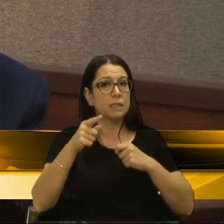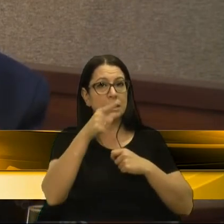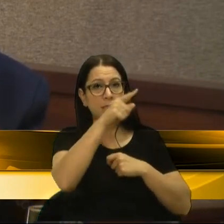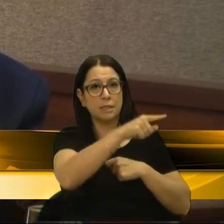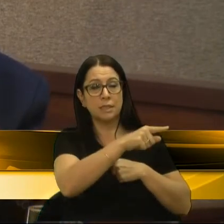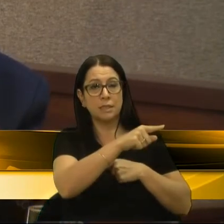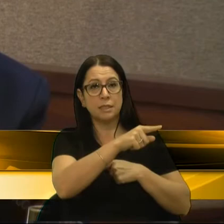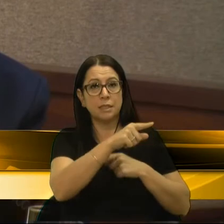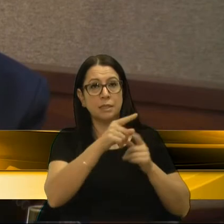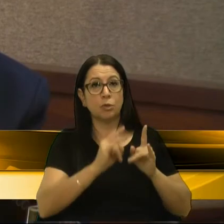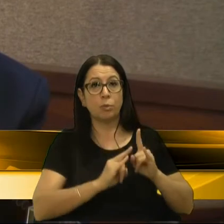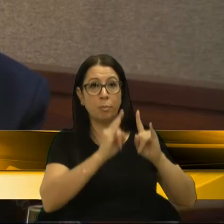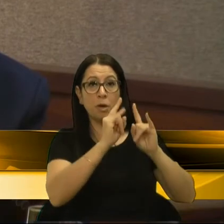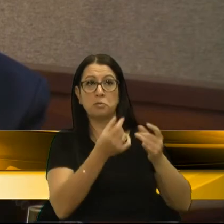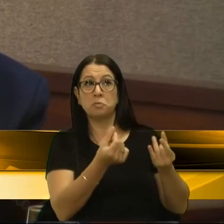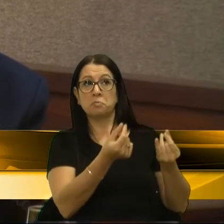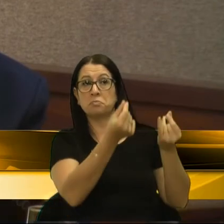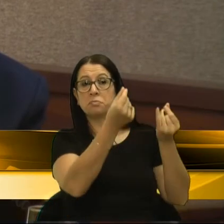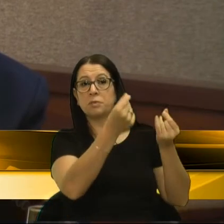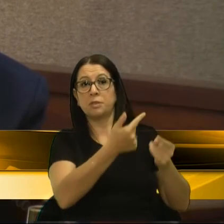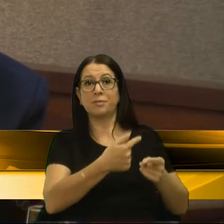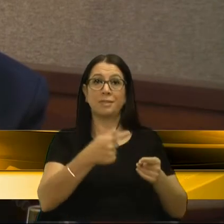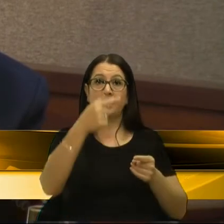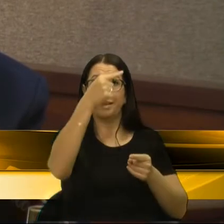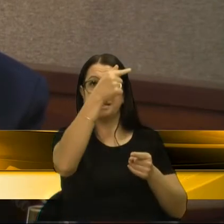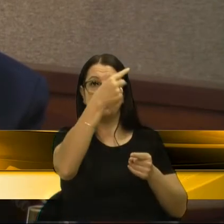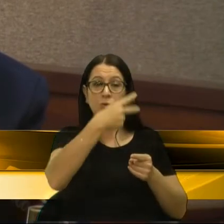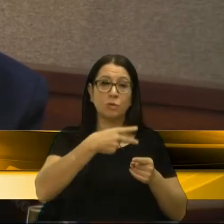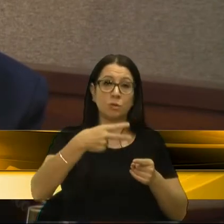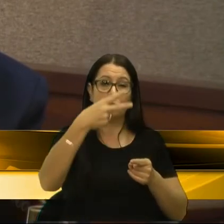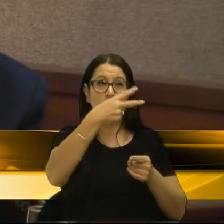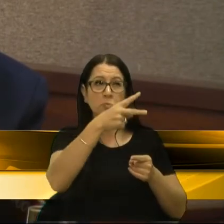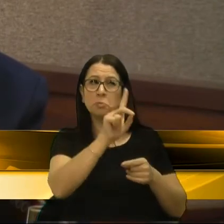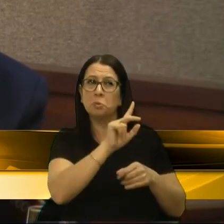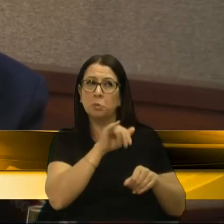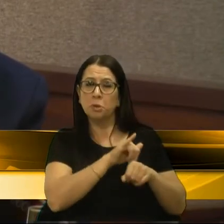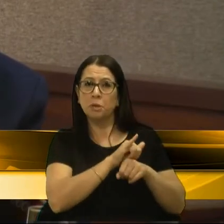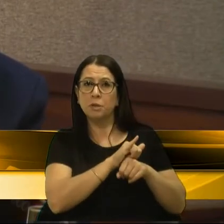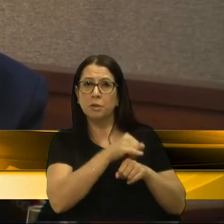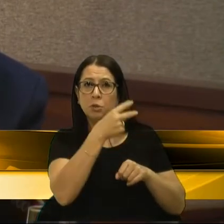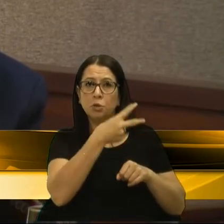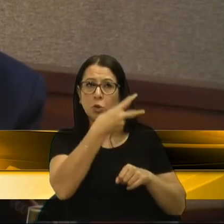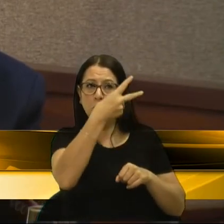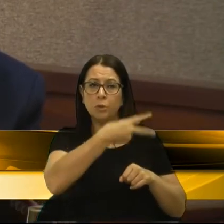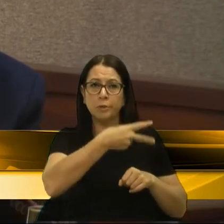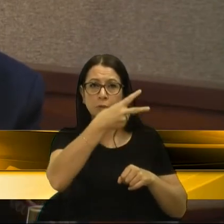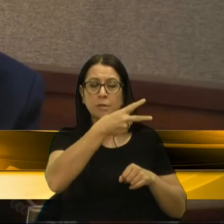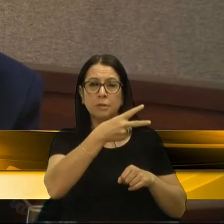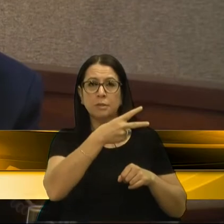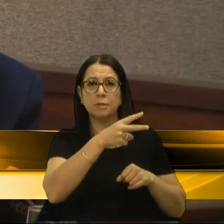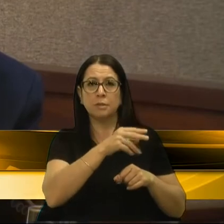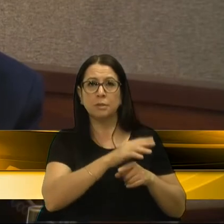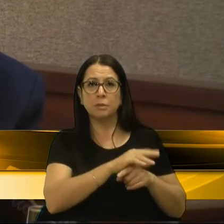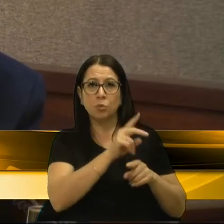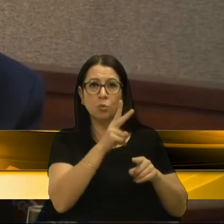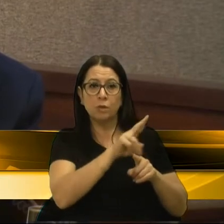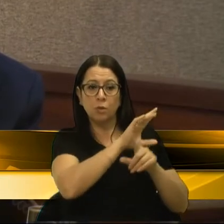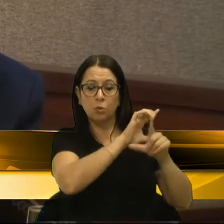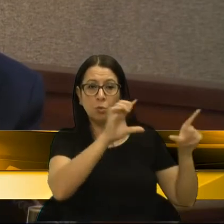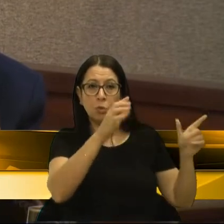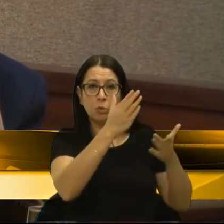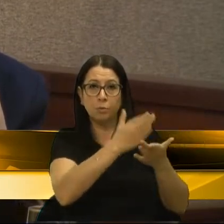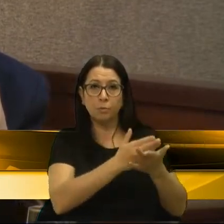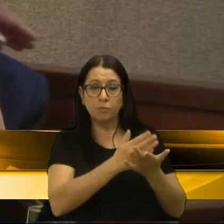Geisen, prédio de luxo aqui no sétimo e no segundo andar, se não me engano. Era dois andares, um ocupava o andar todo e o outro a